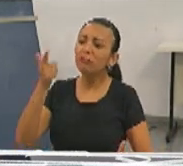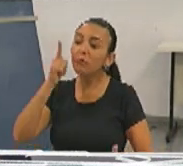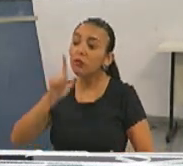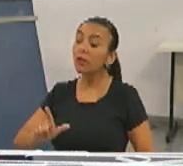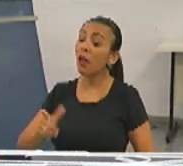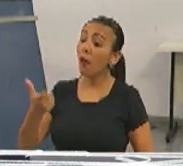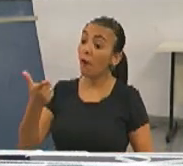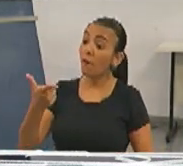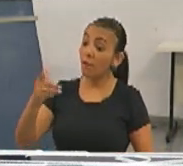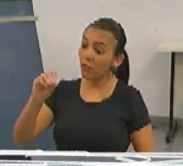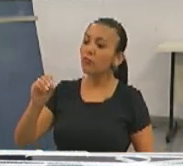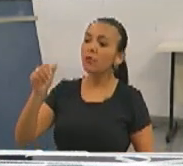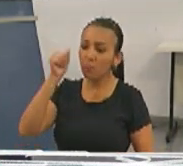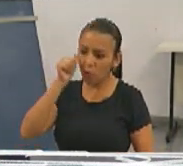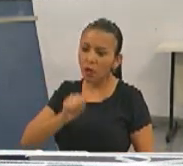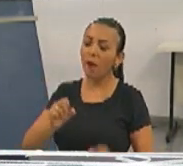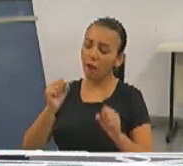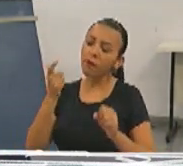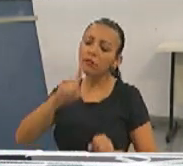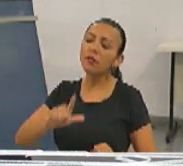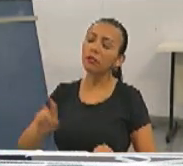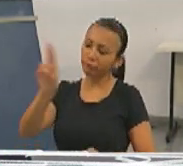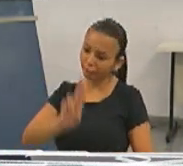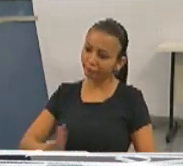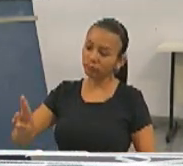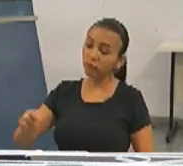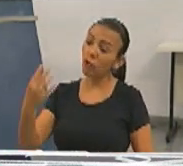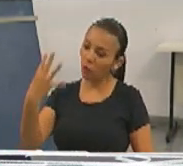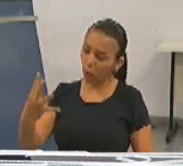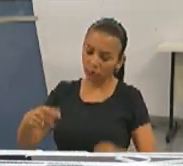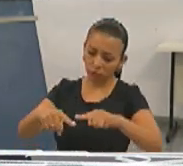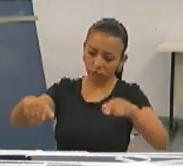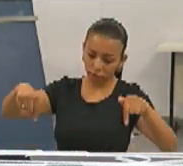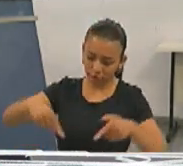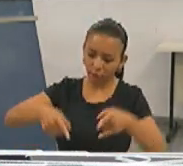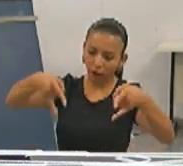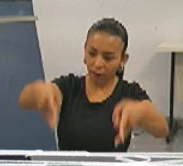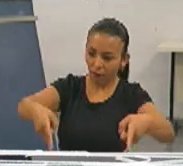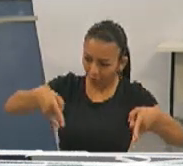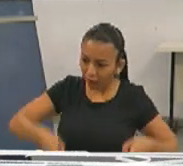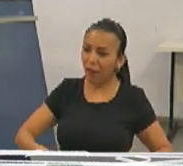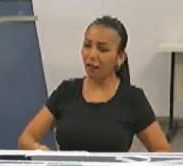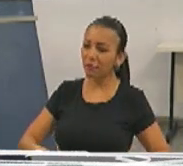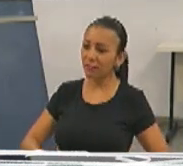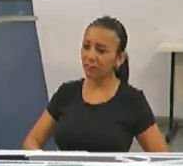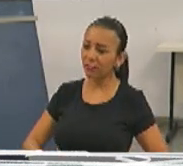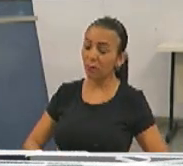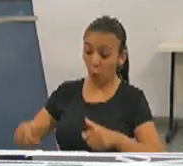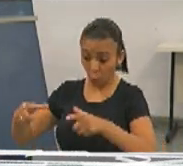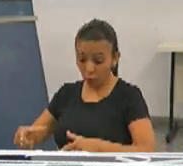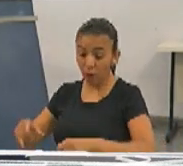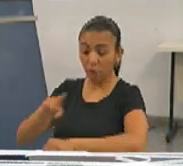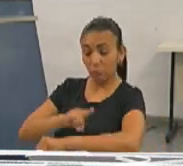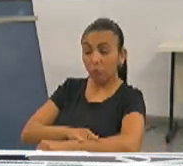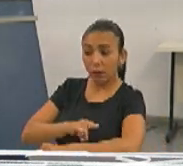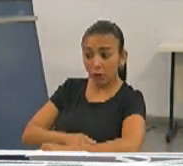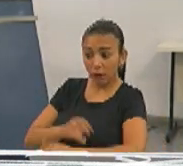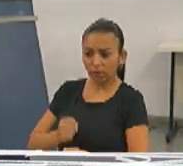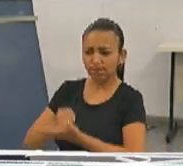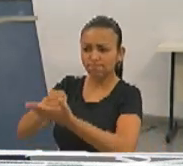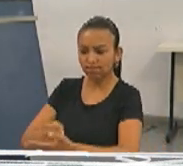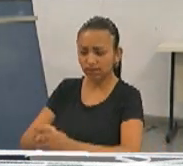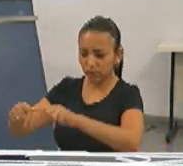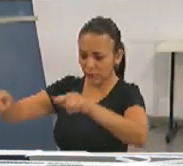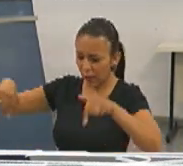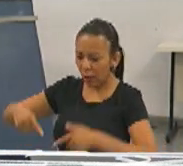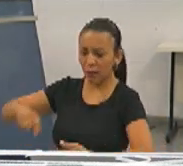20 usuárias, distribuídas em 4 quartos e contando ambientes de apoio como banheiros, sala multiuso,